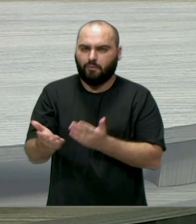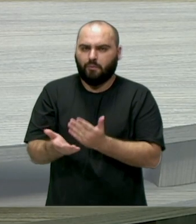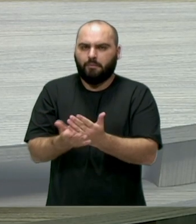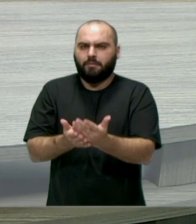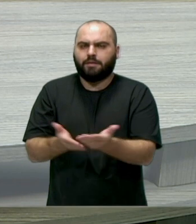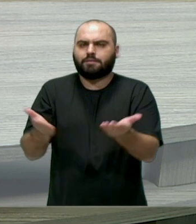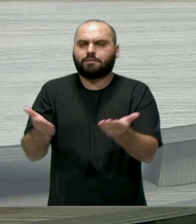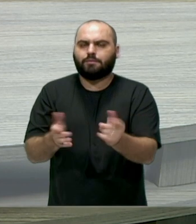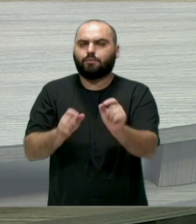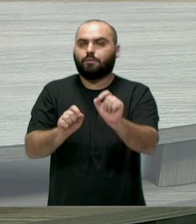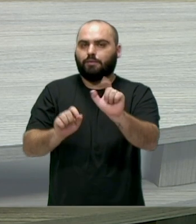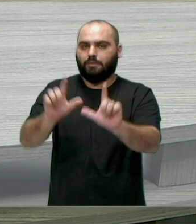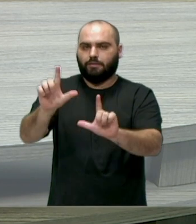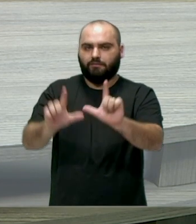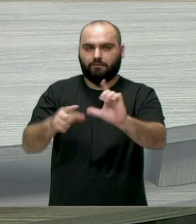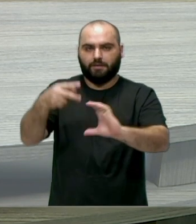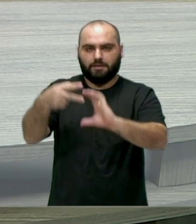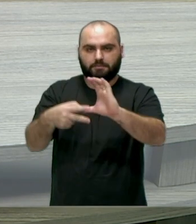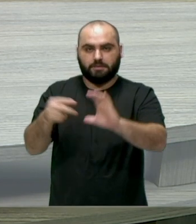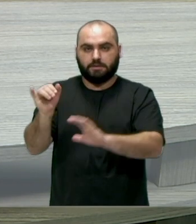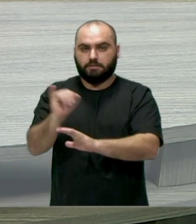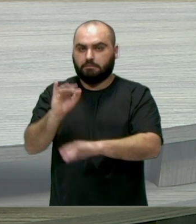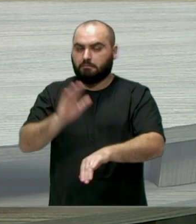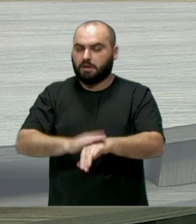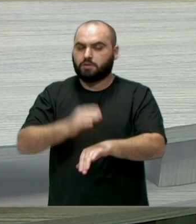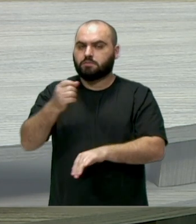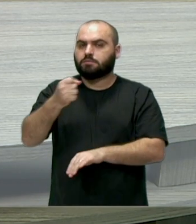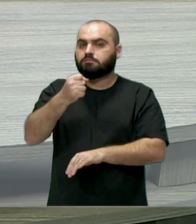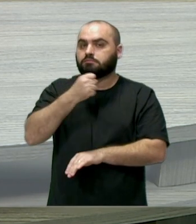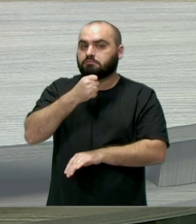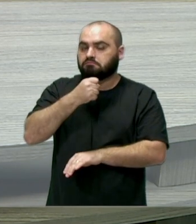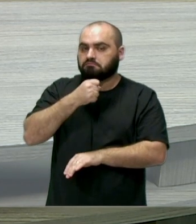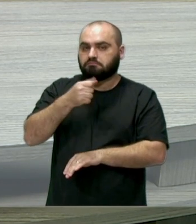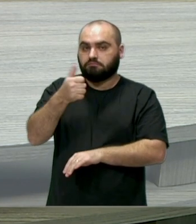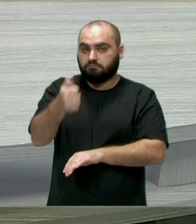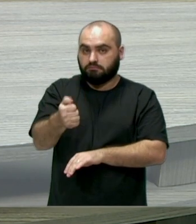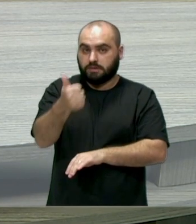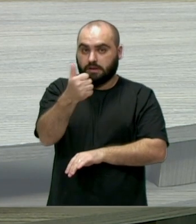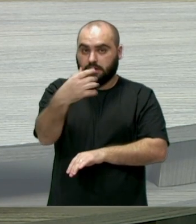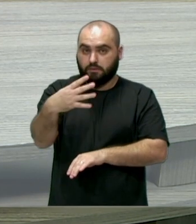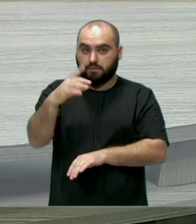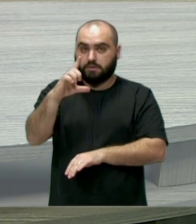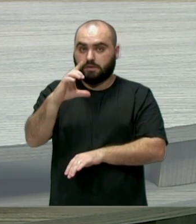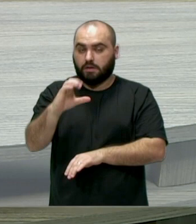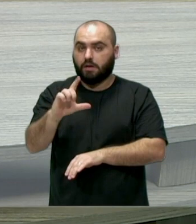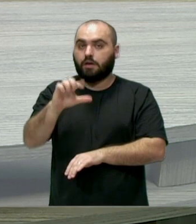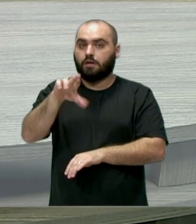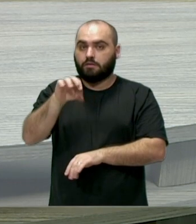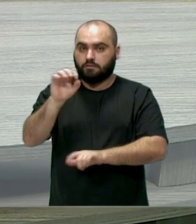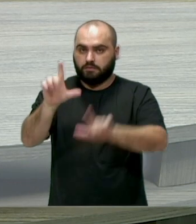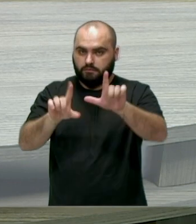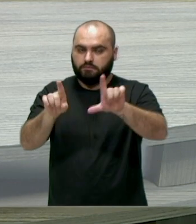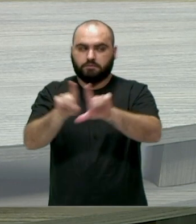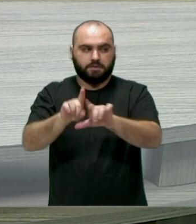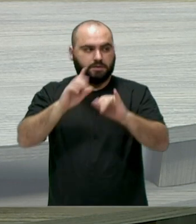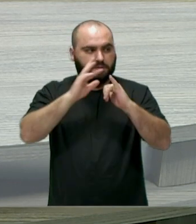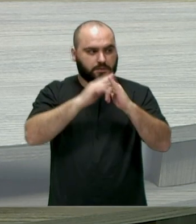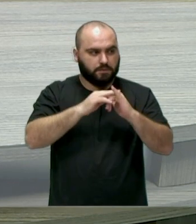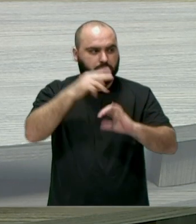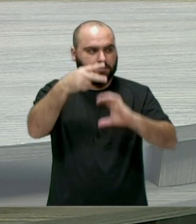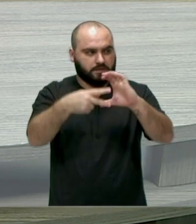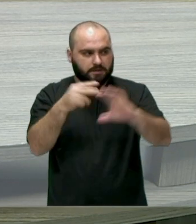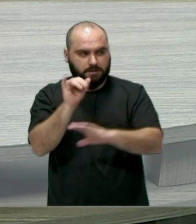Começa agora pela TV Câmara de Itajaí mais um Câmara Aberta, pelo canal 14 da Claro TV e também no YouTube da Câmara